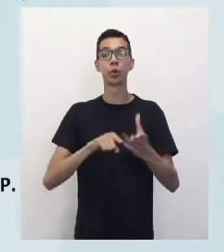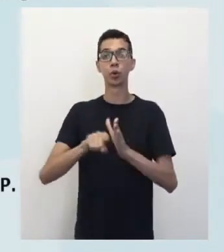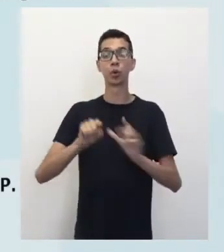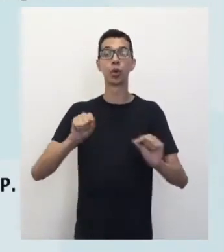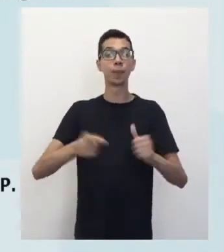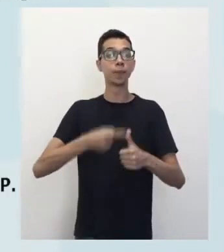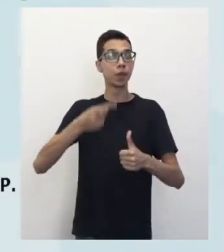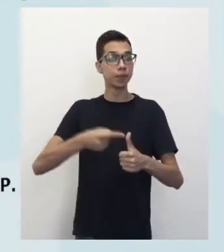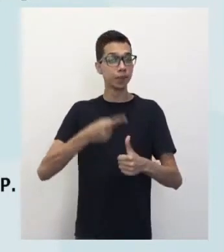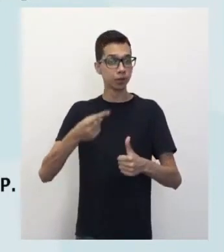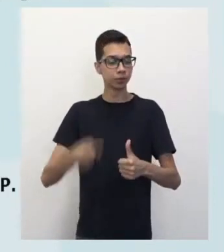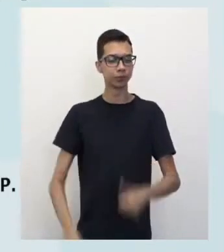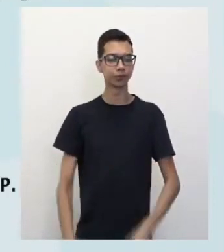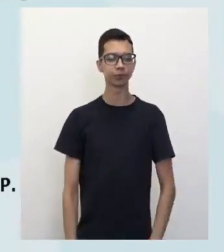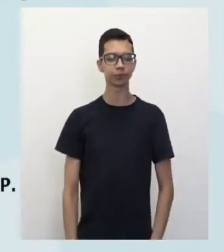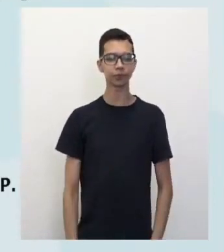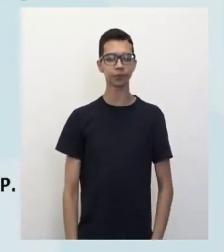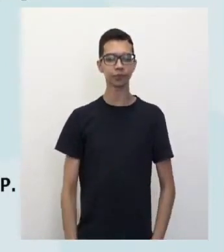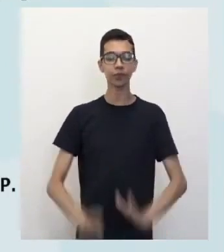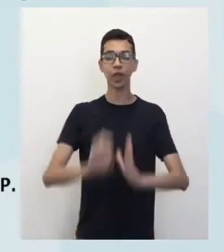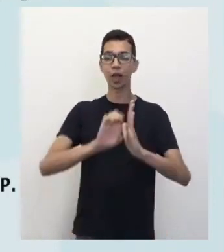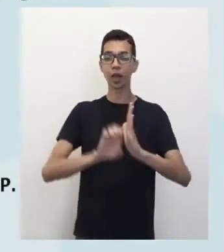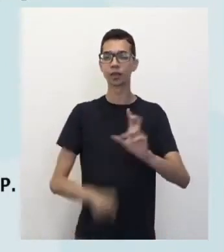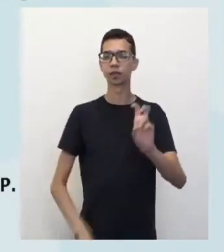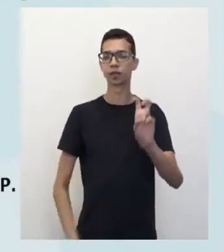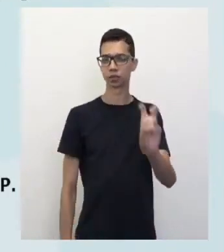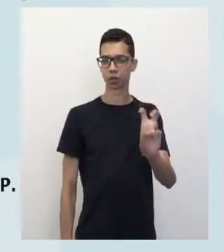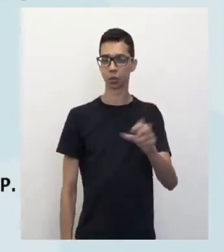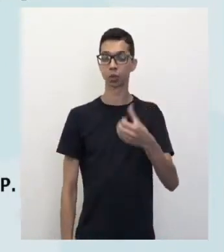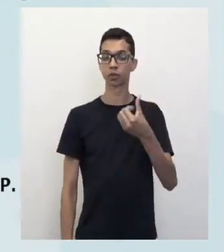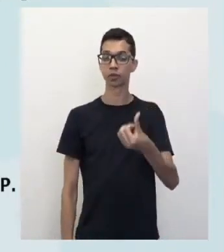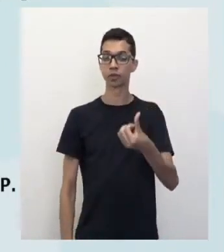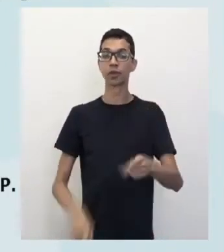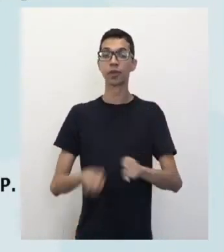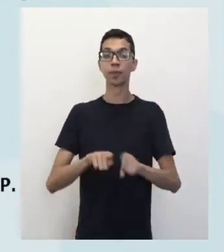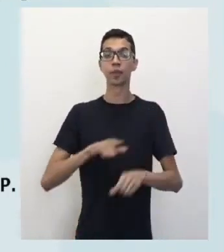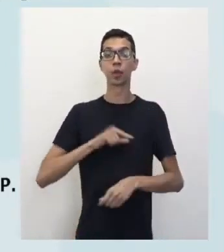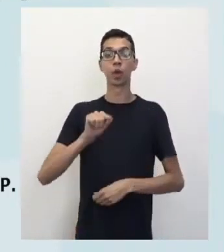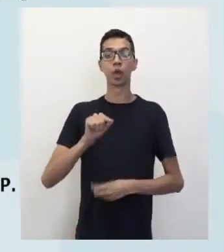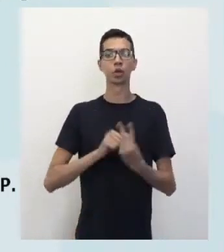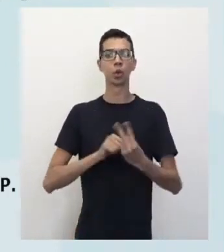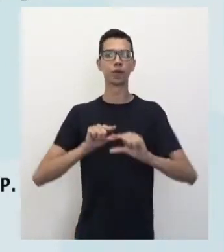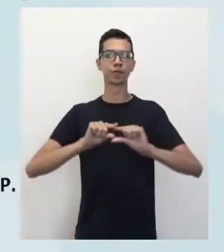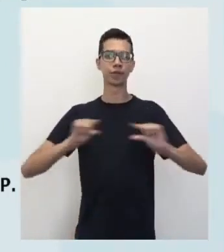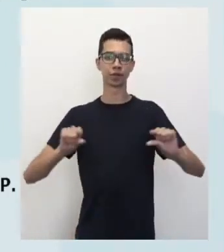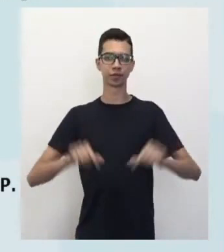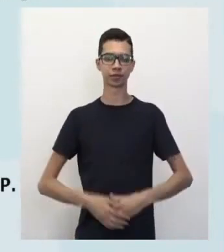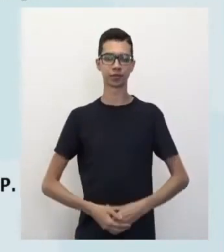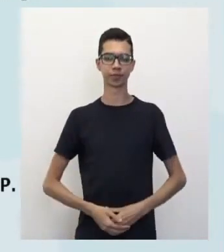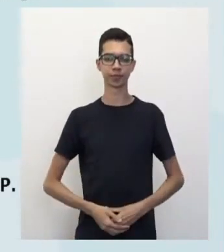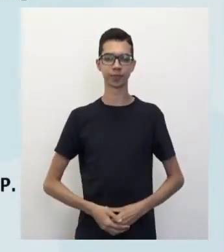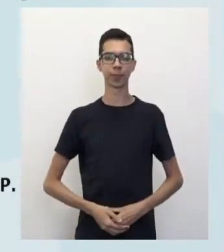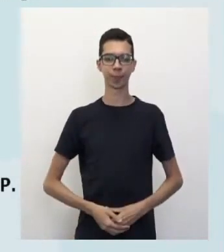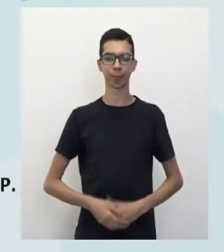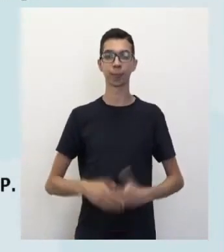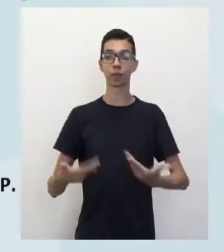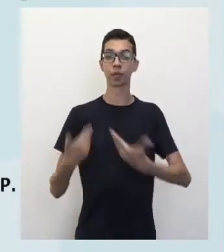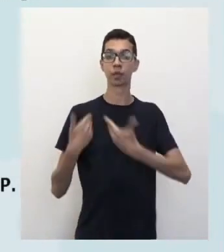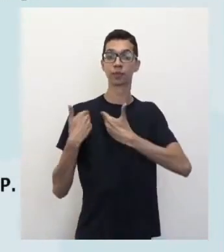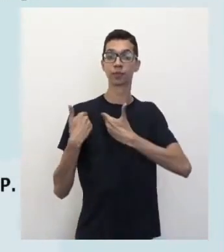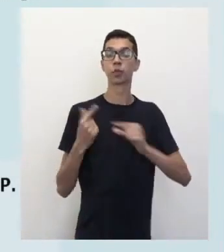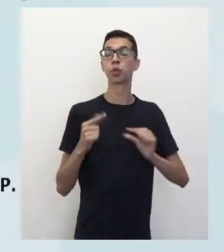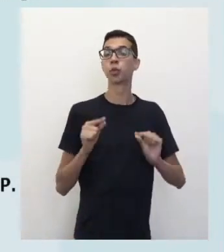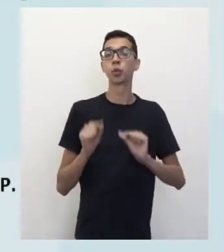primeira, nos exercícios 5 e 6, ocorrem duas frases isoladas. Sua tarefa consistirá